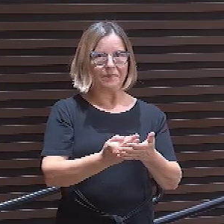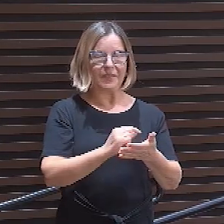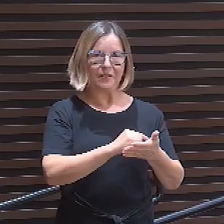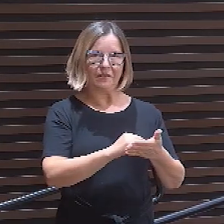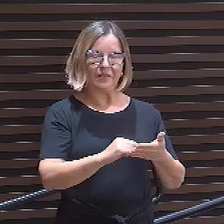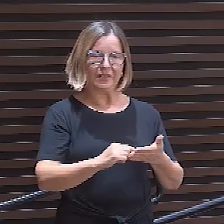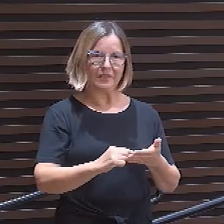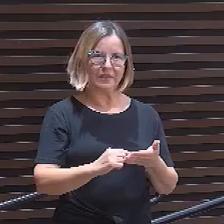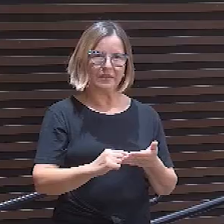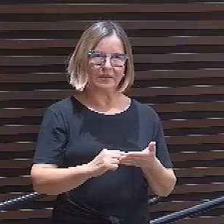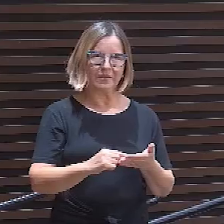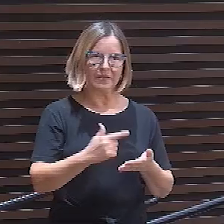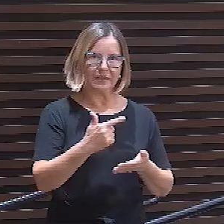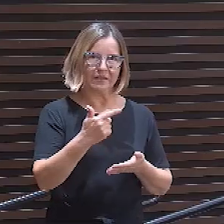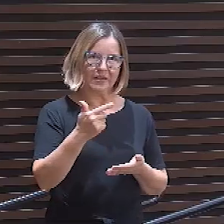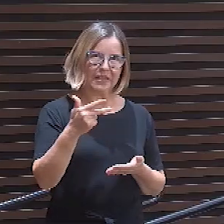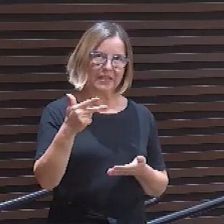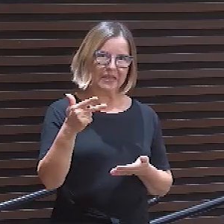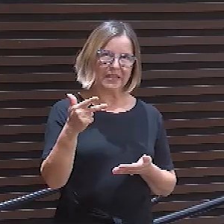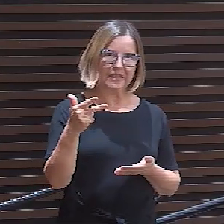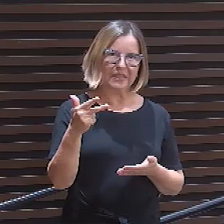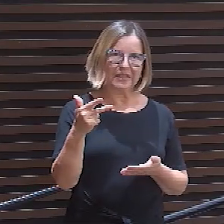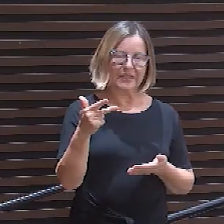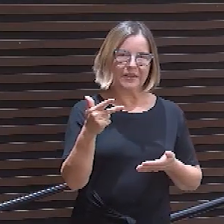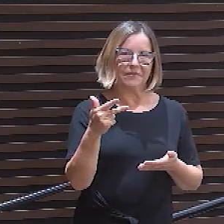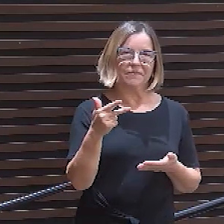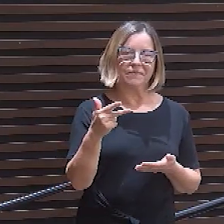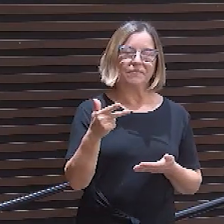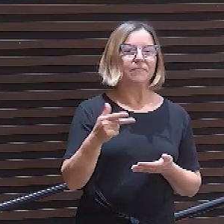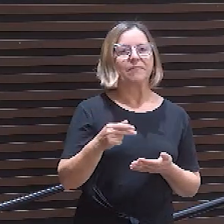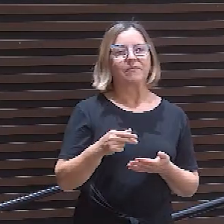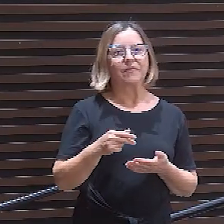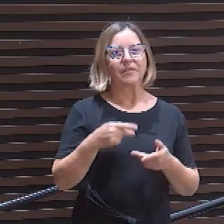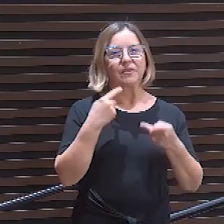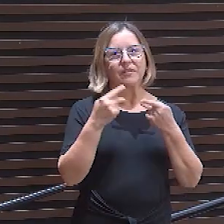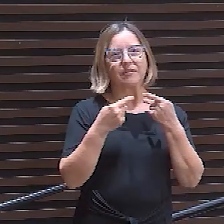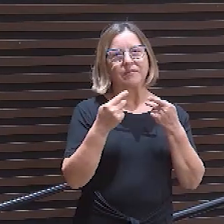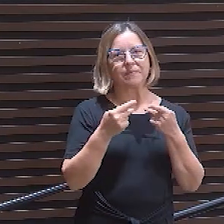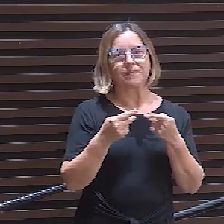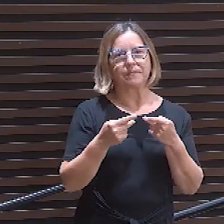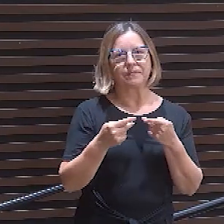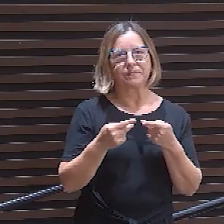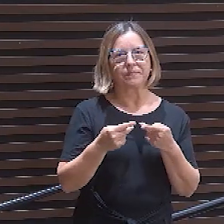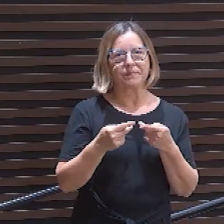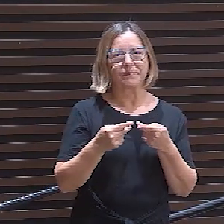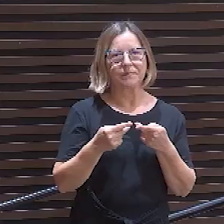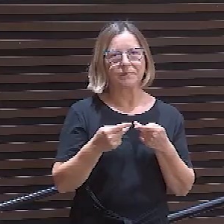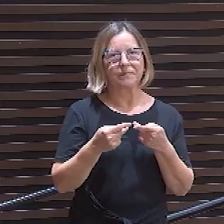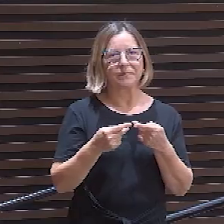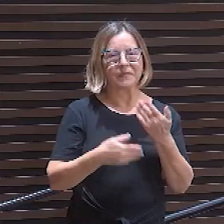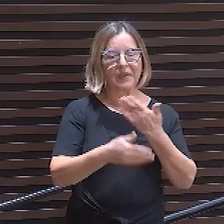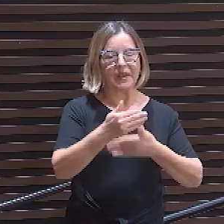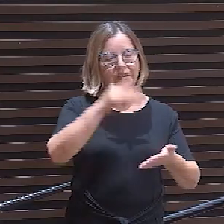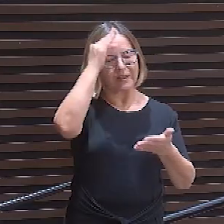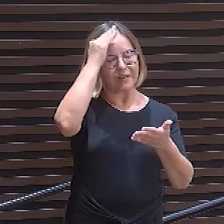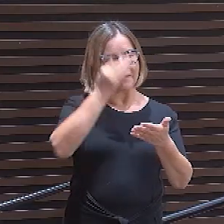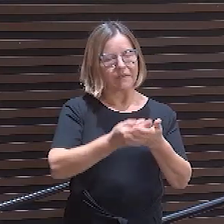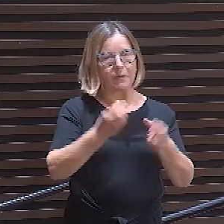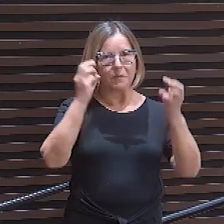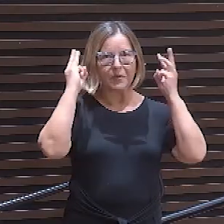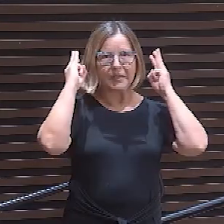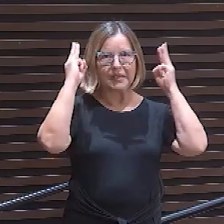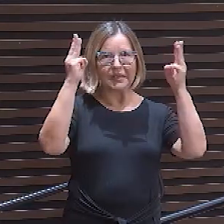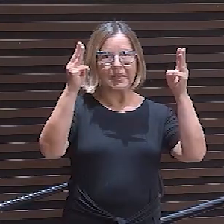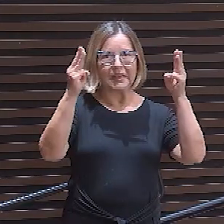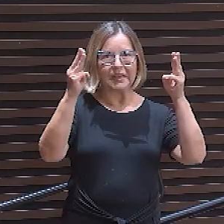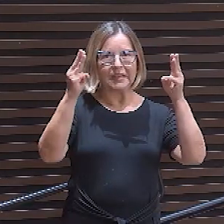versículo 23, o versículo 23 diz assim: pela fé, Moisés,